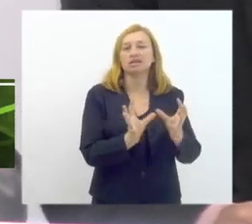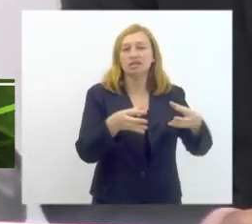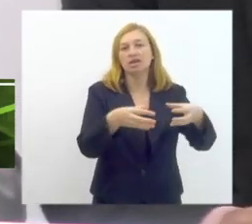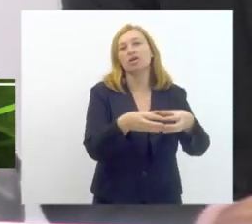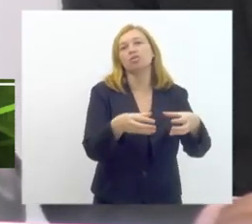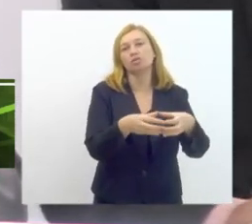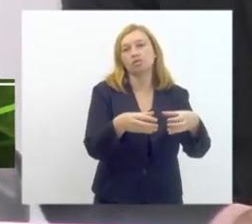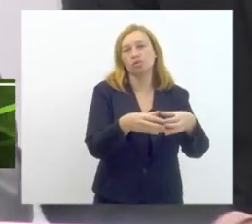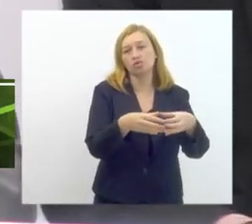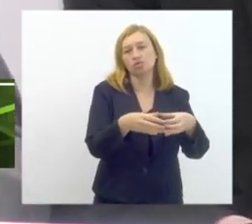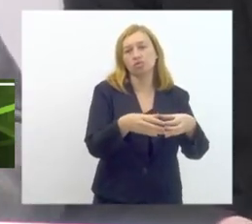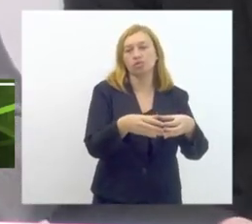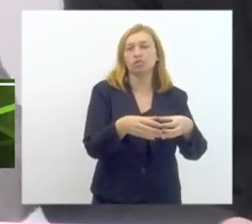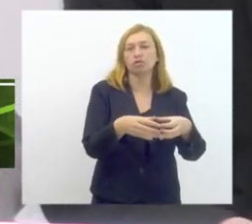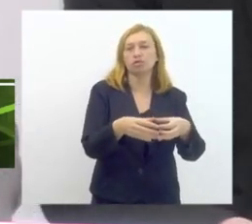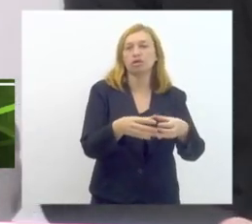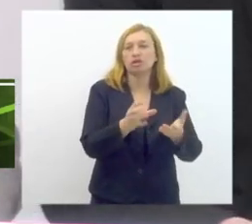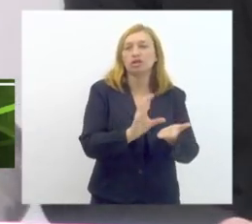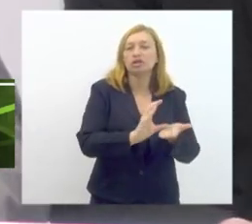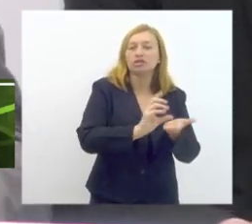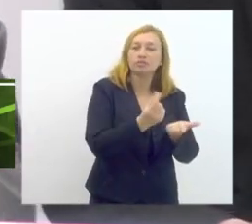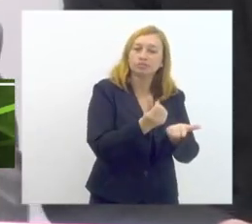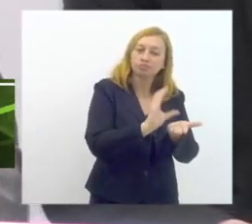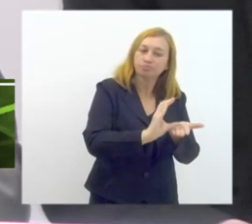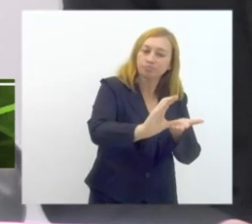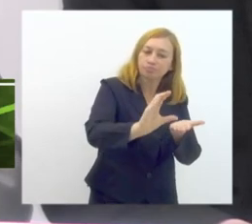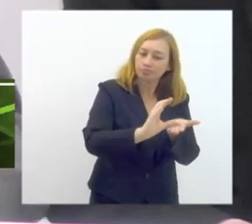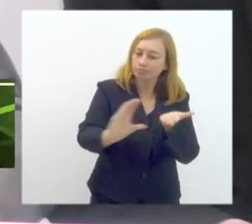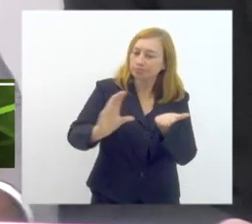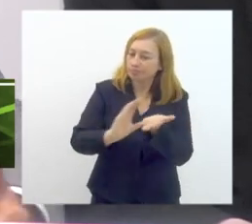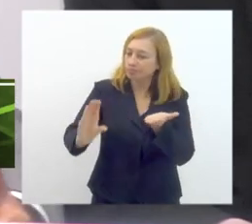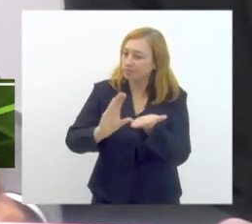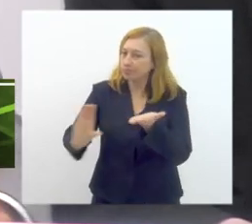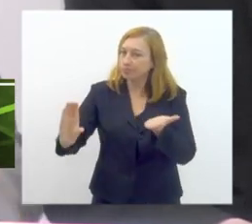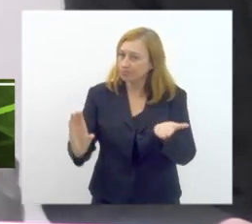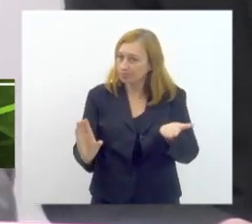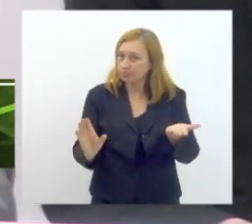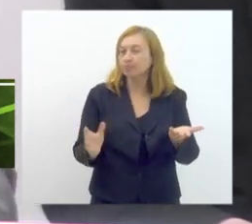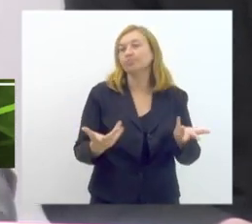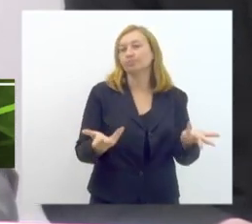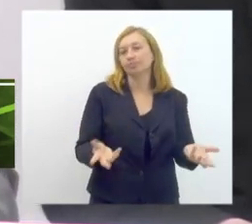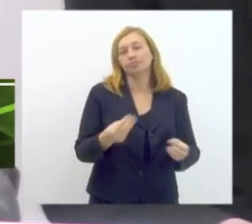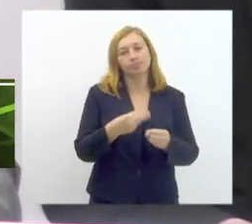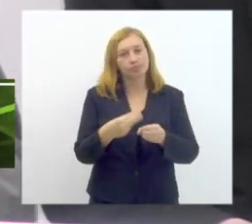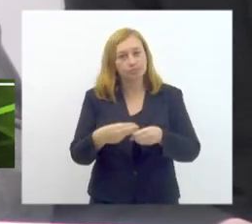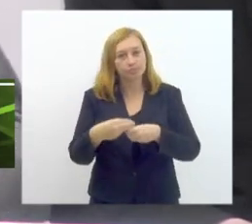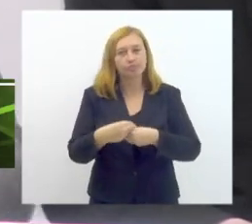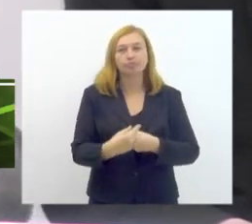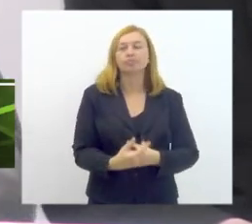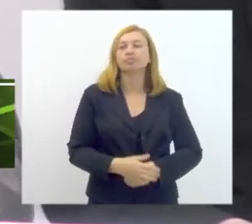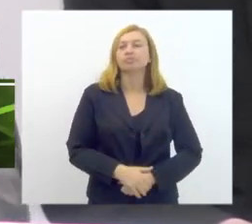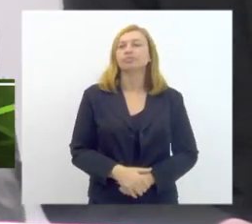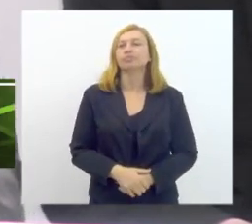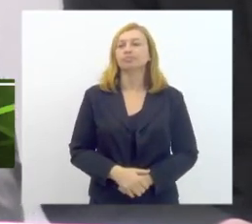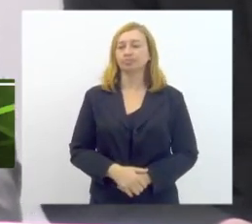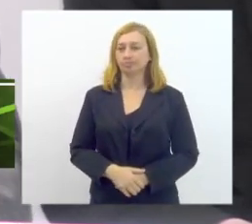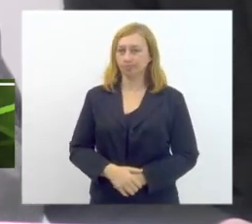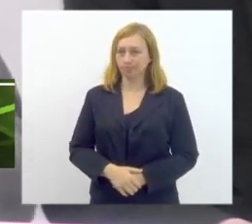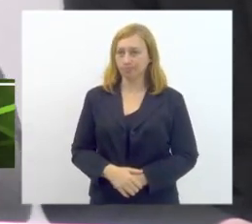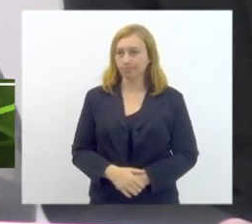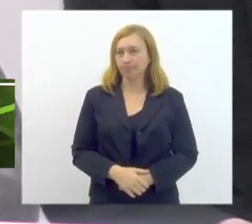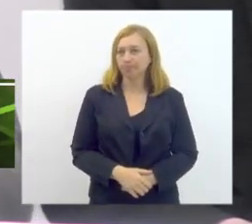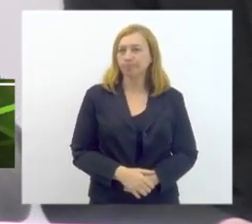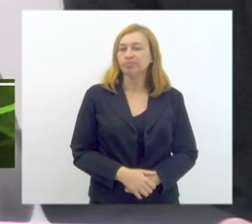a ter possibilidade de transferência de recursos, como faz fundo a fundo com os municípios e como faz com